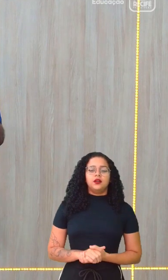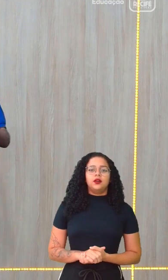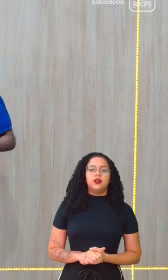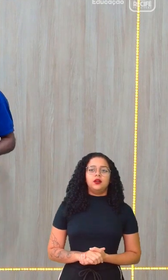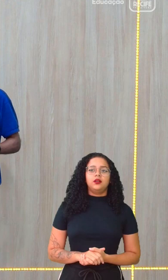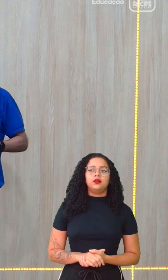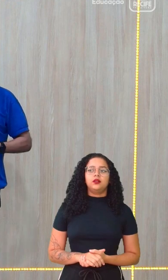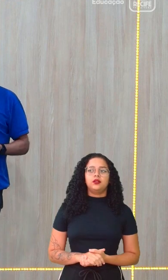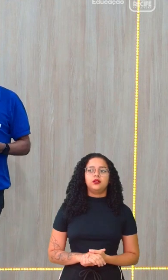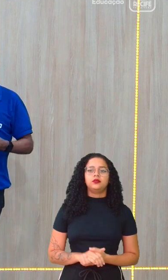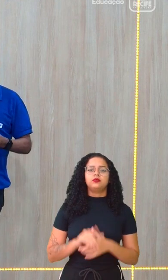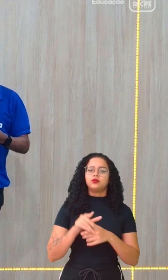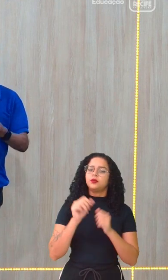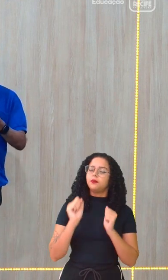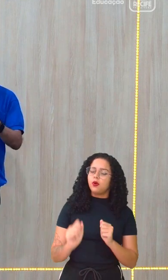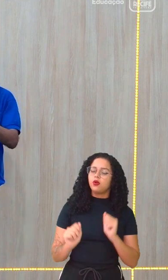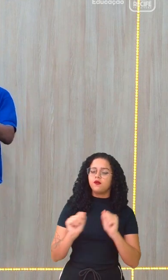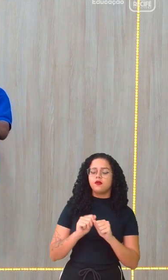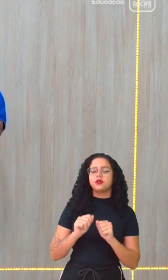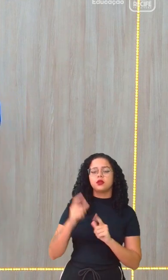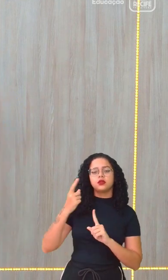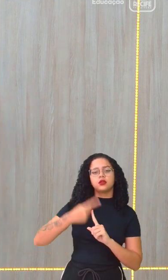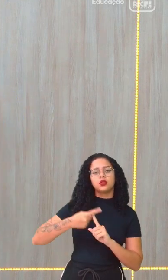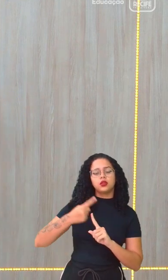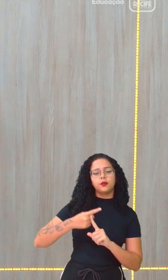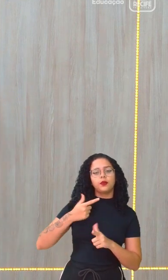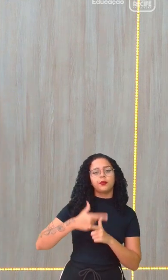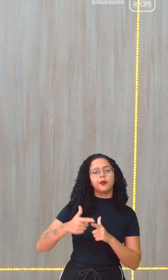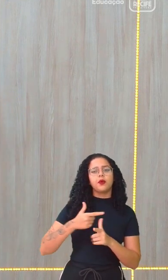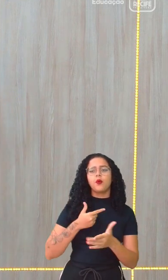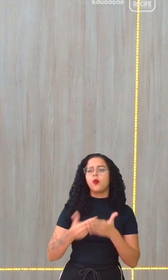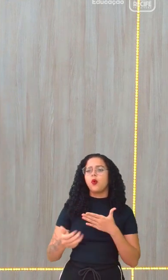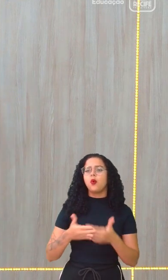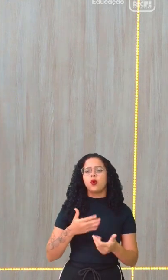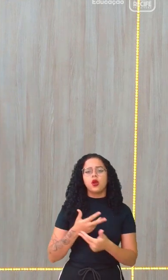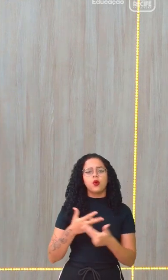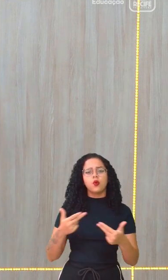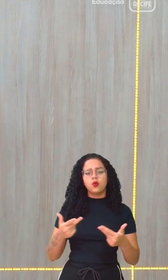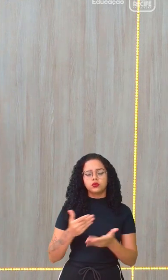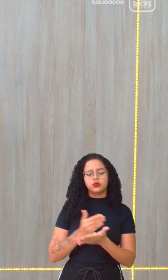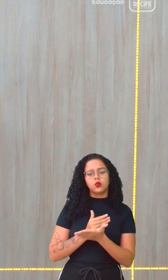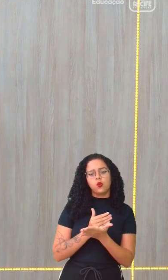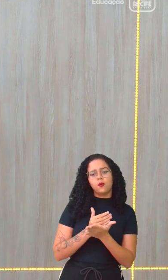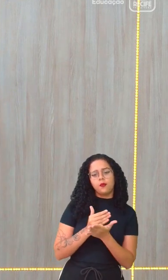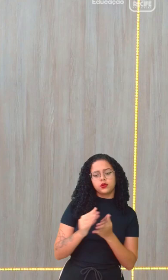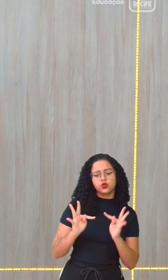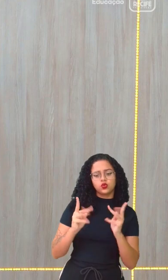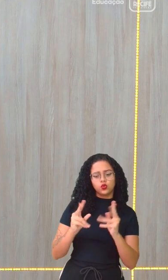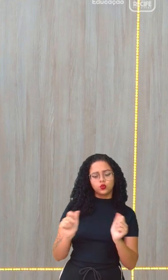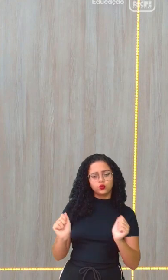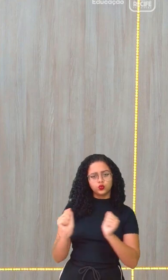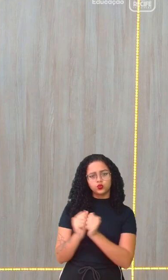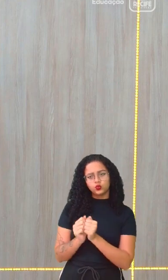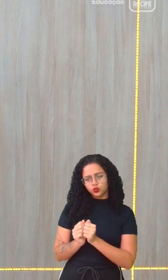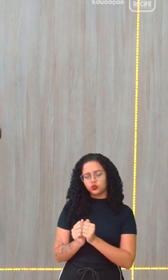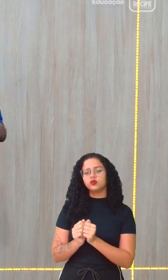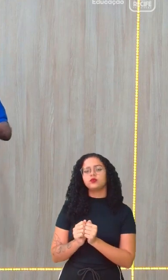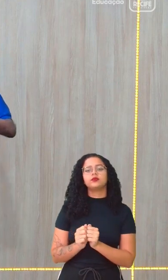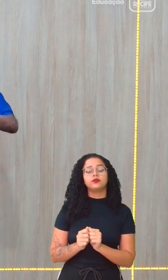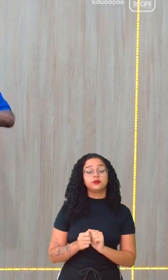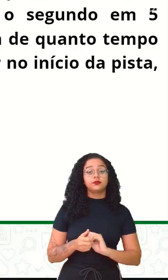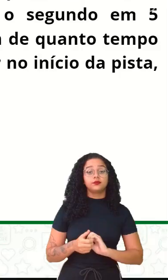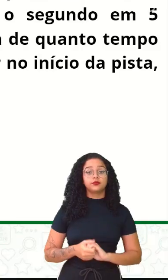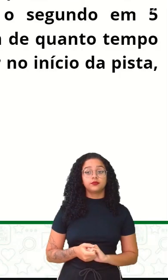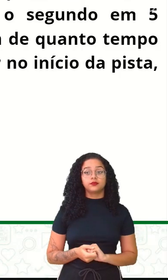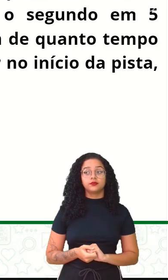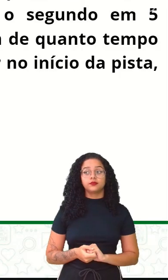pode fazer esse tipo de problema aí com qualquer coisa que possa estar largada inicialmente, todo mundo junto. E aí,